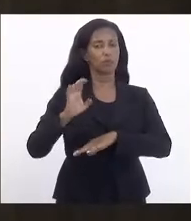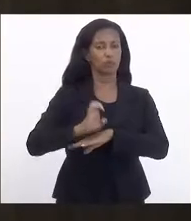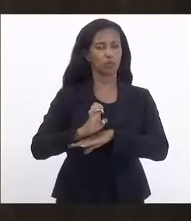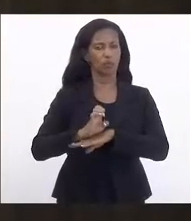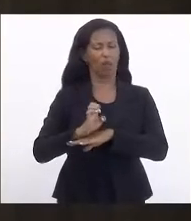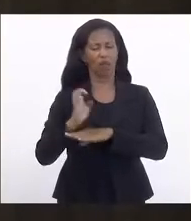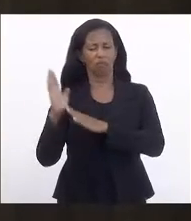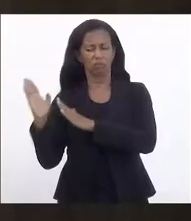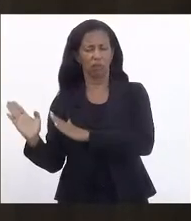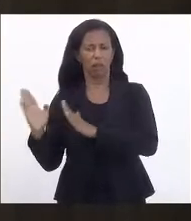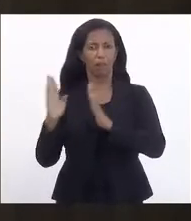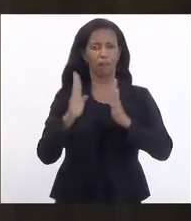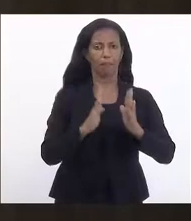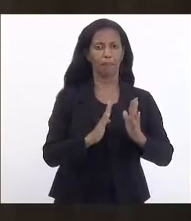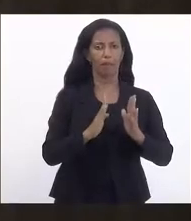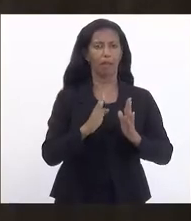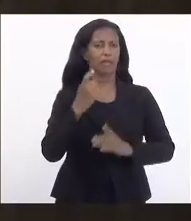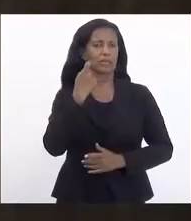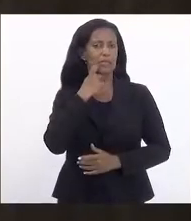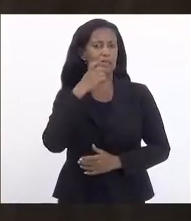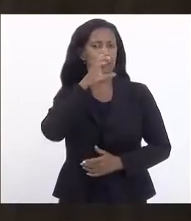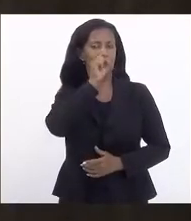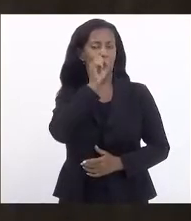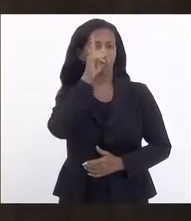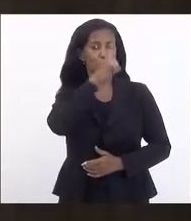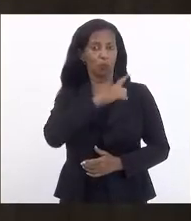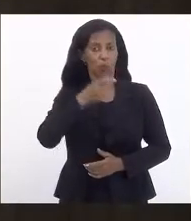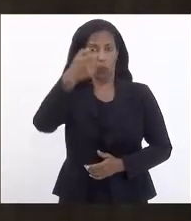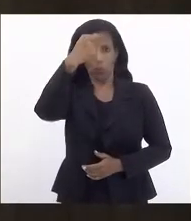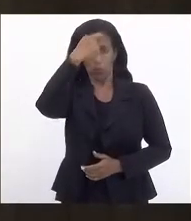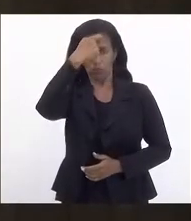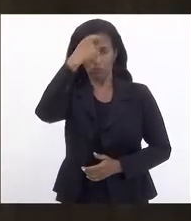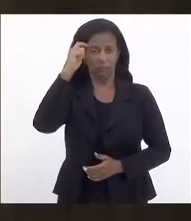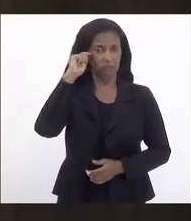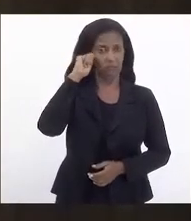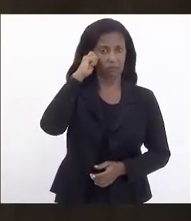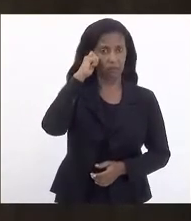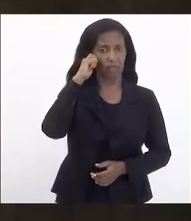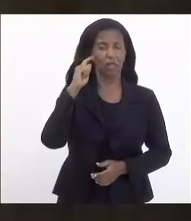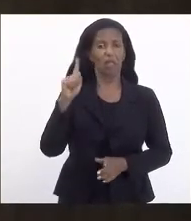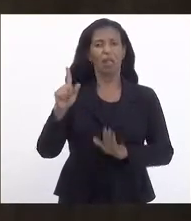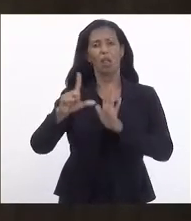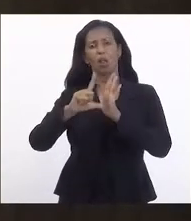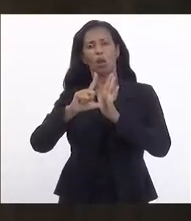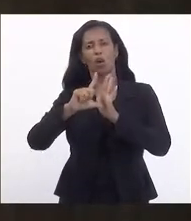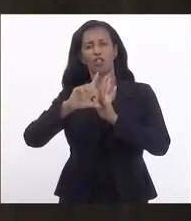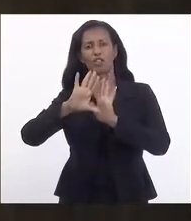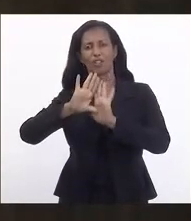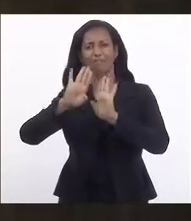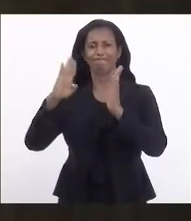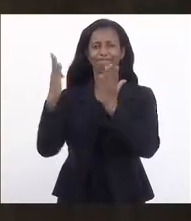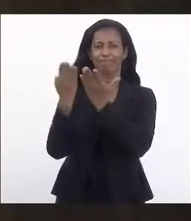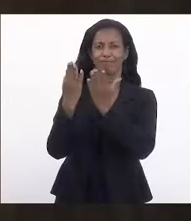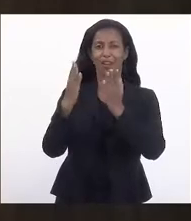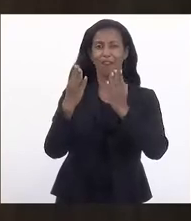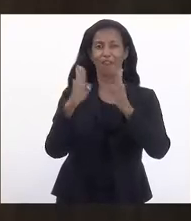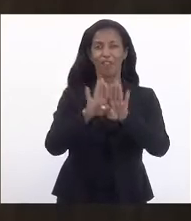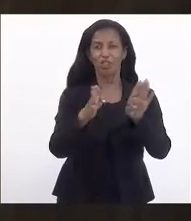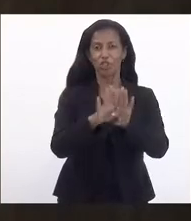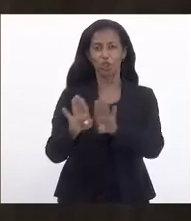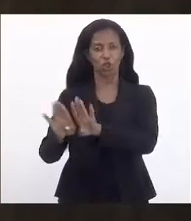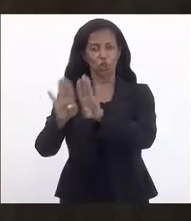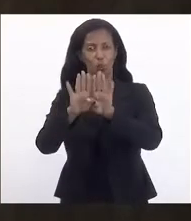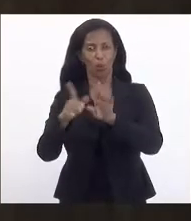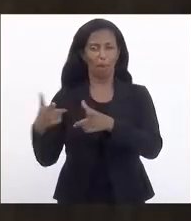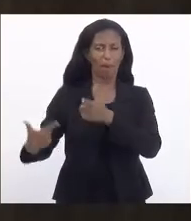lá pra cá o final de semana da consciência negra teve o comércio fechado e intensos confrontos em toda a